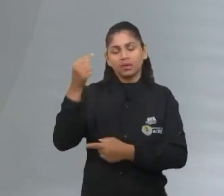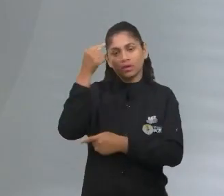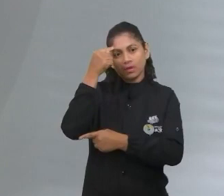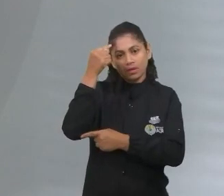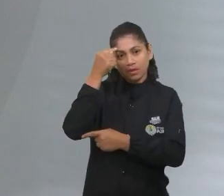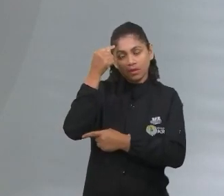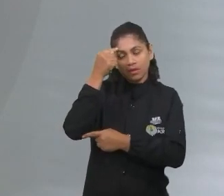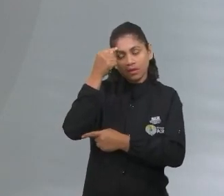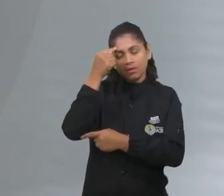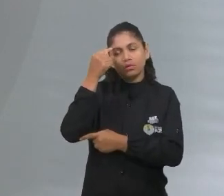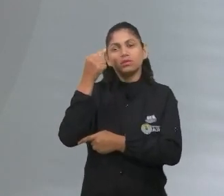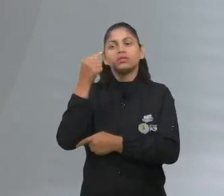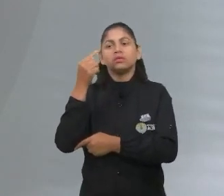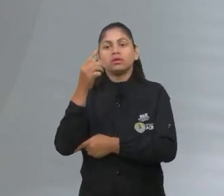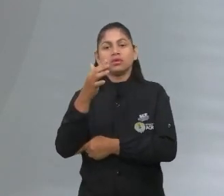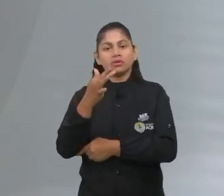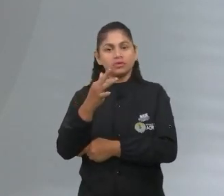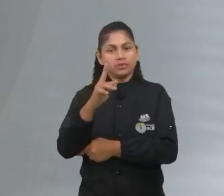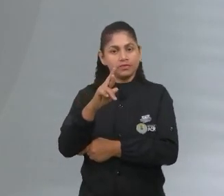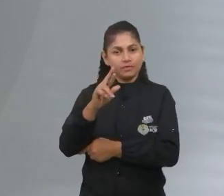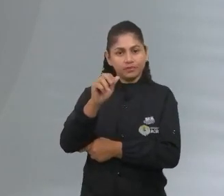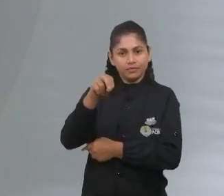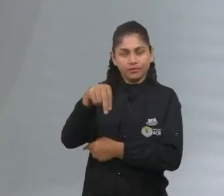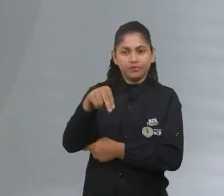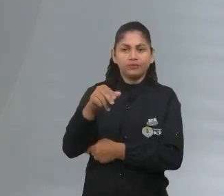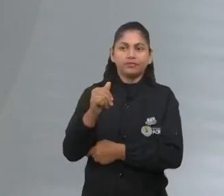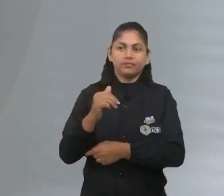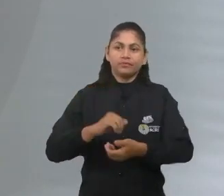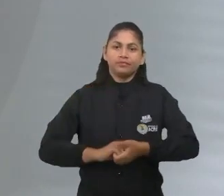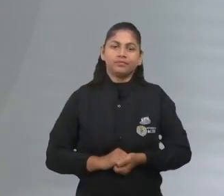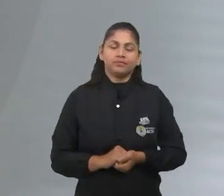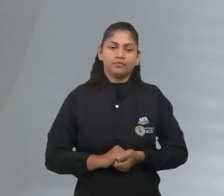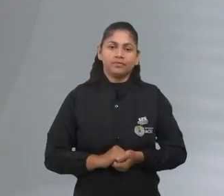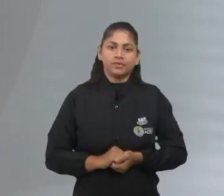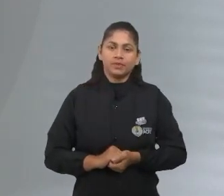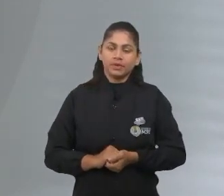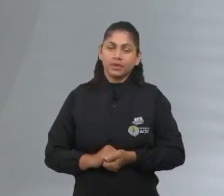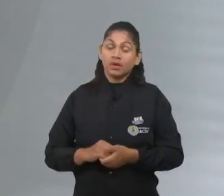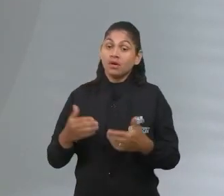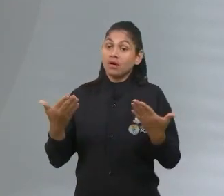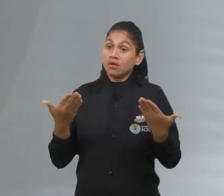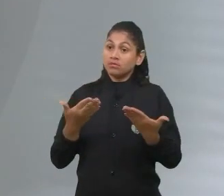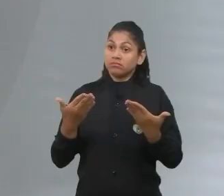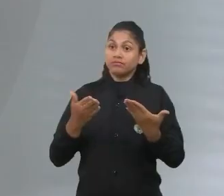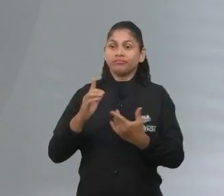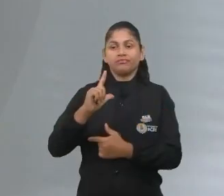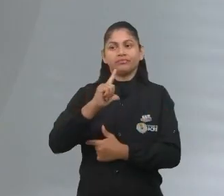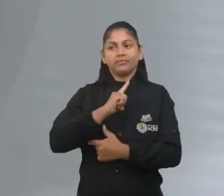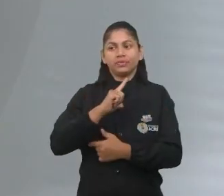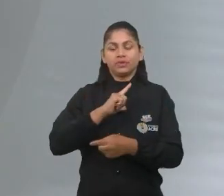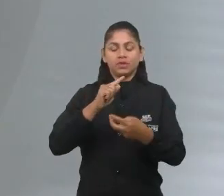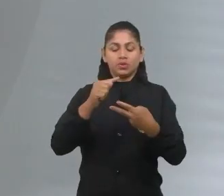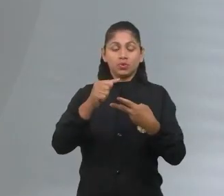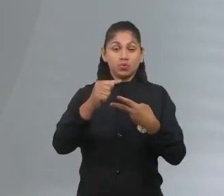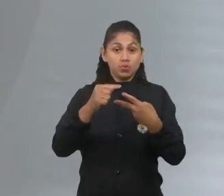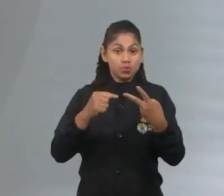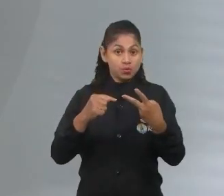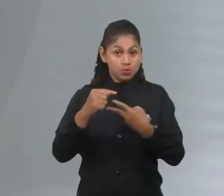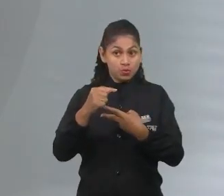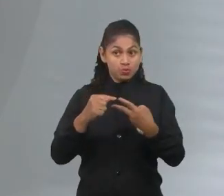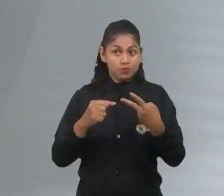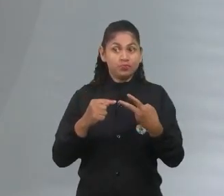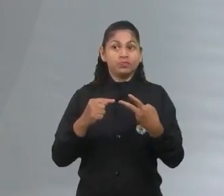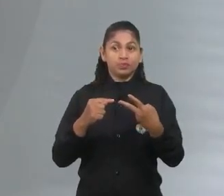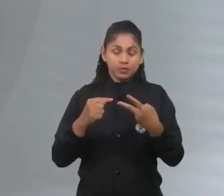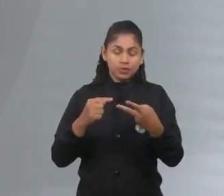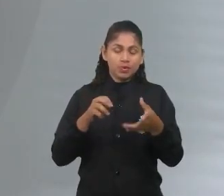da Escola de Frankfurt no seu conjunto. Então, agora, nós temos duas questões que são